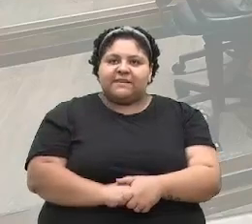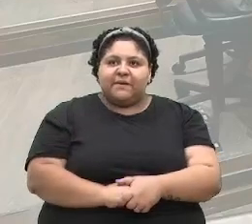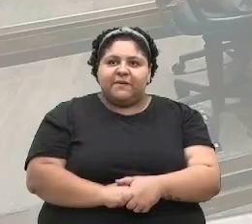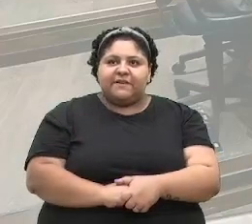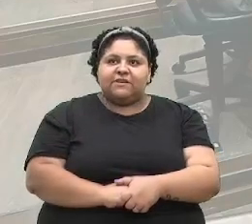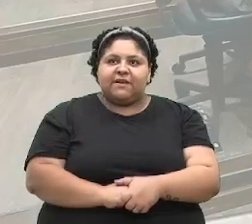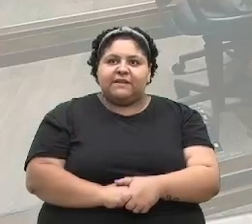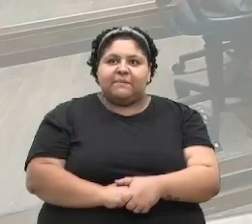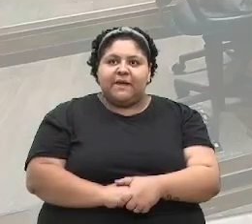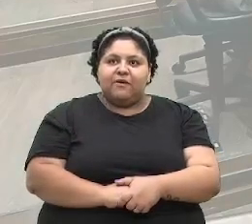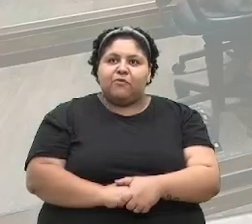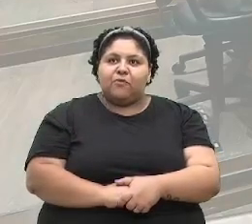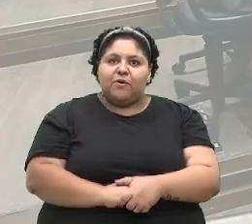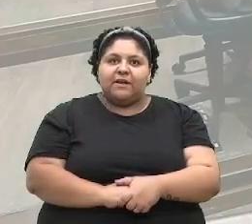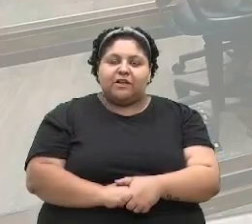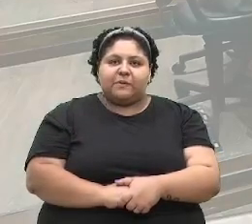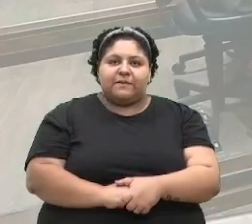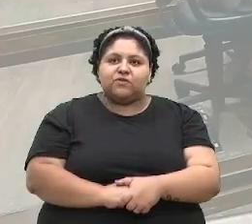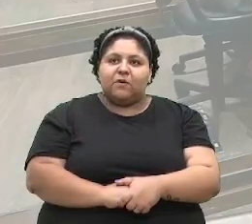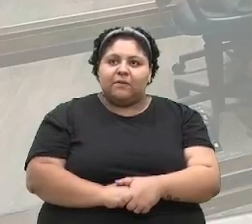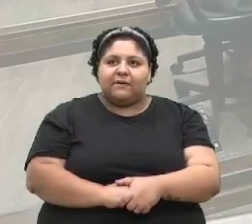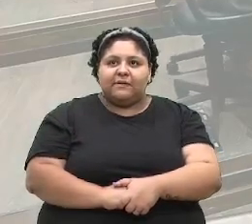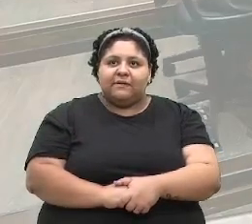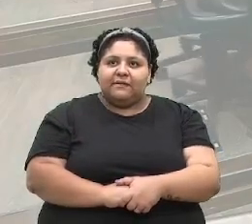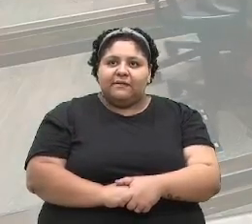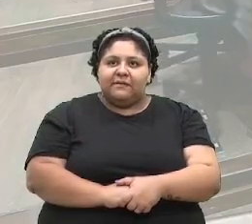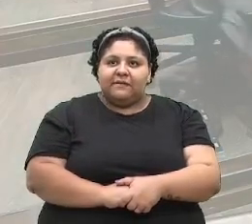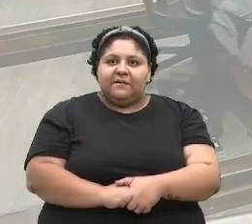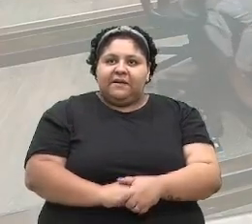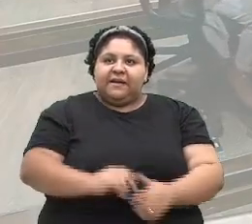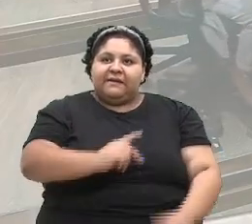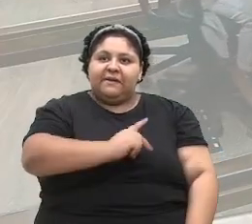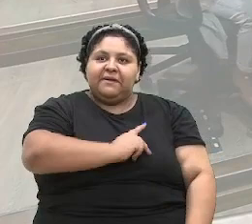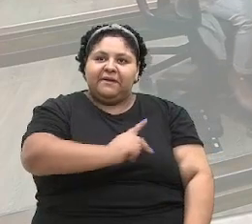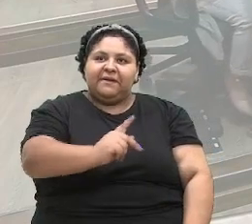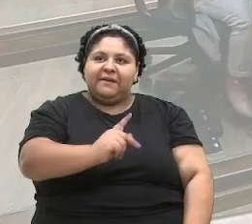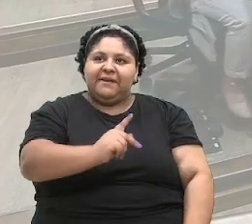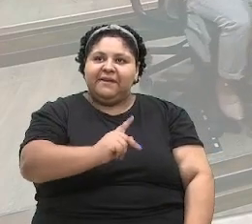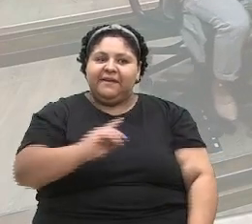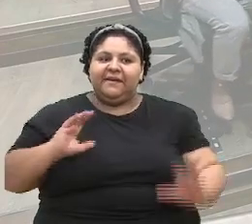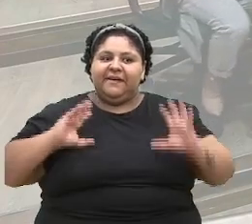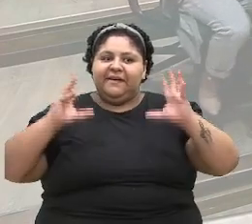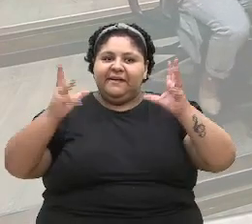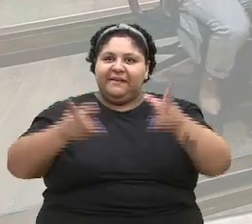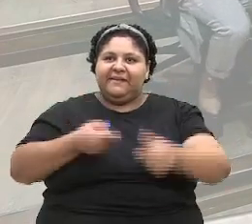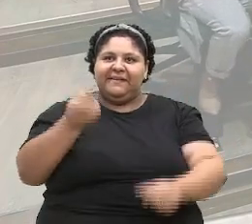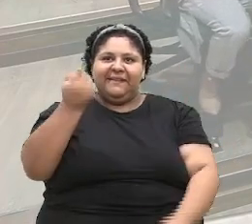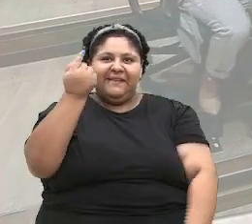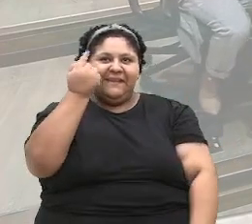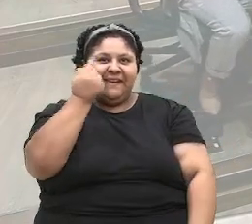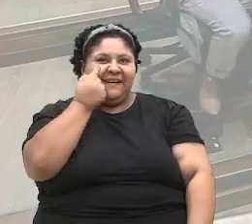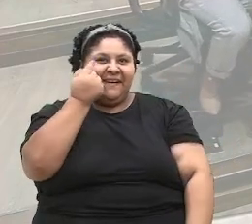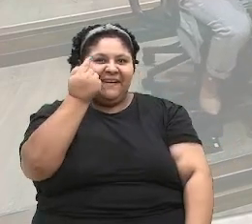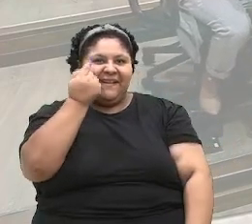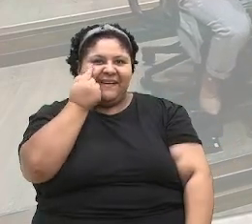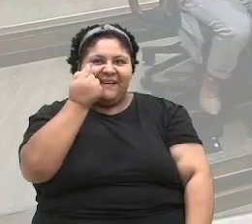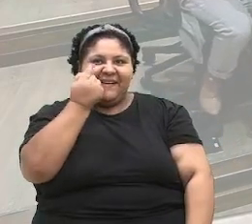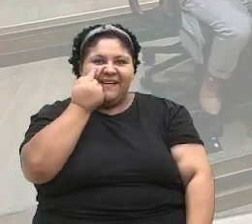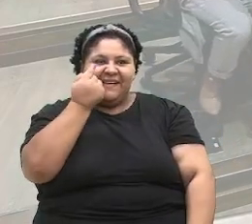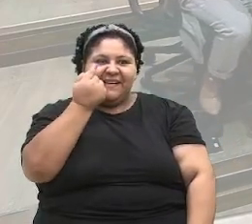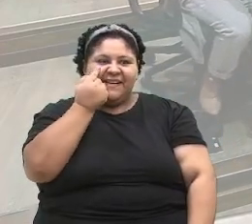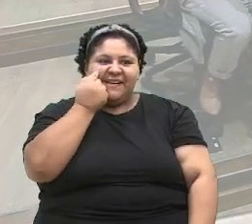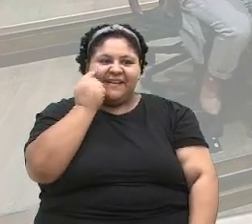Bom dia a todos e a todas, a presidente, a todos que nos assistem aqui pela TV